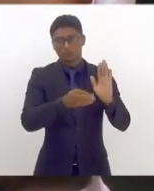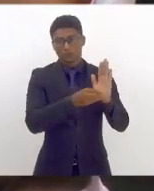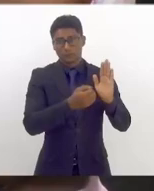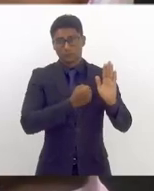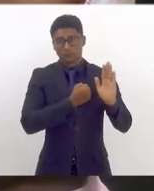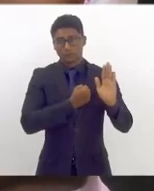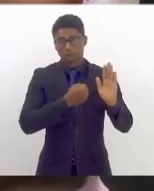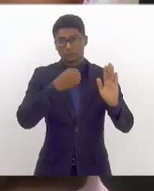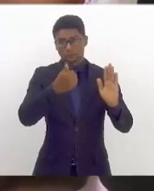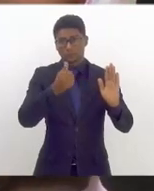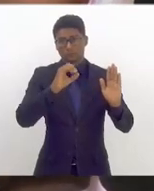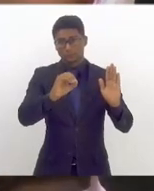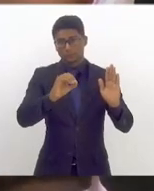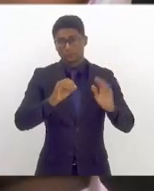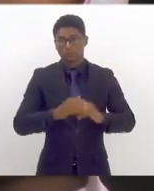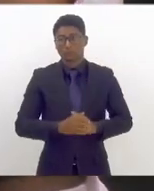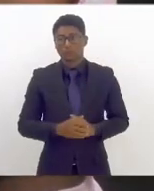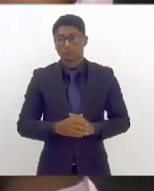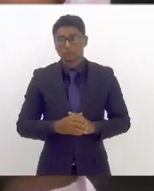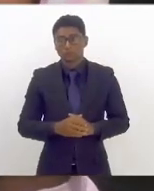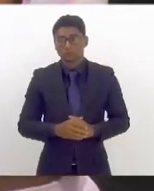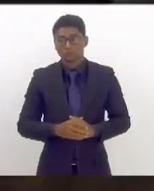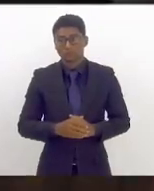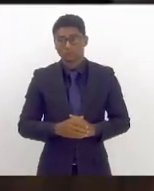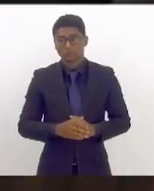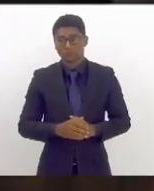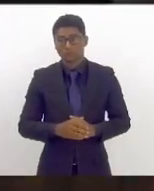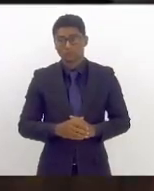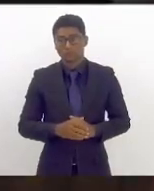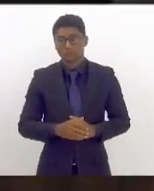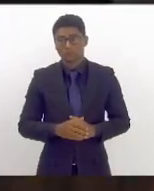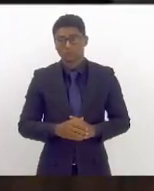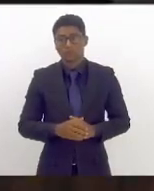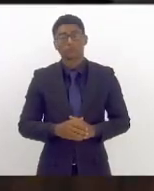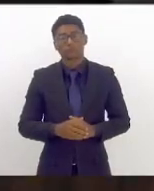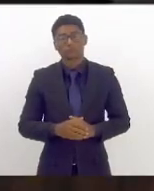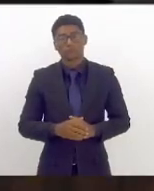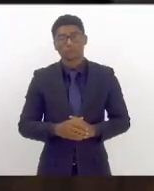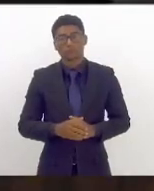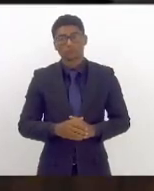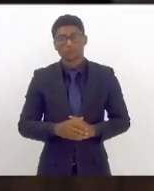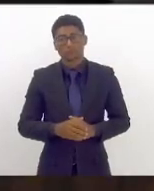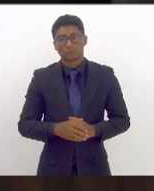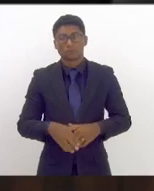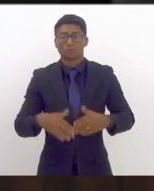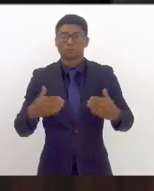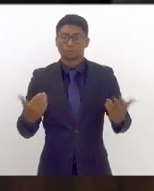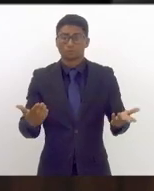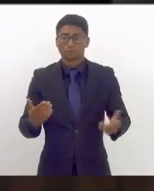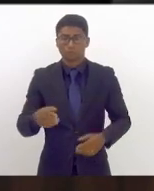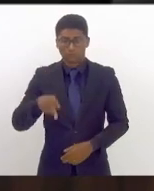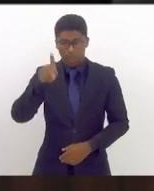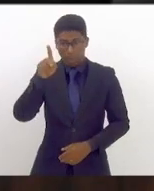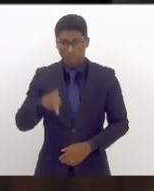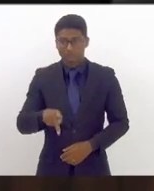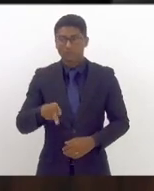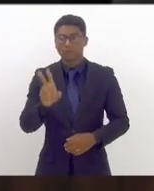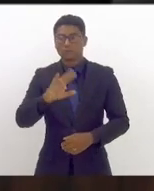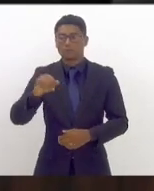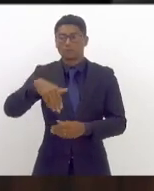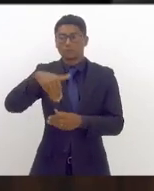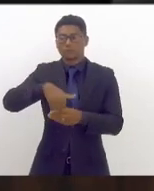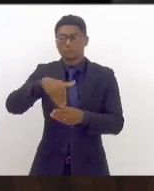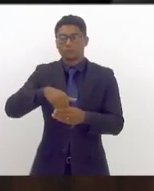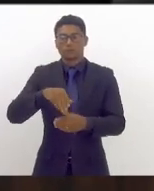se ela retirar o outro destaque tá resolvido porque não tem sentido então a presidência vai votar o destaque da emenda